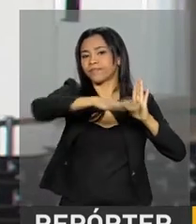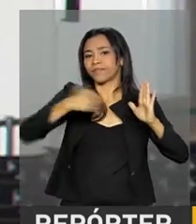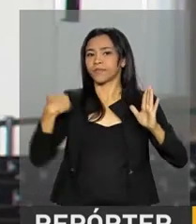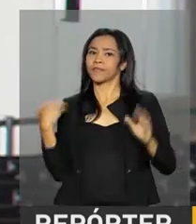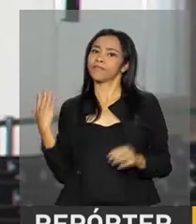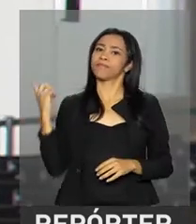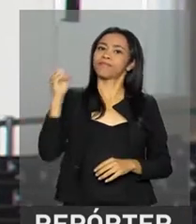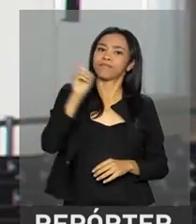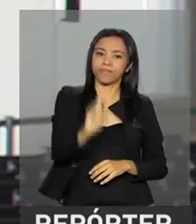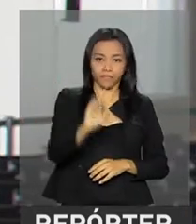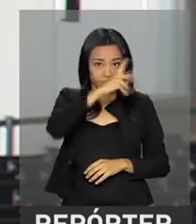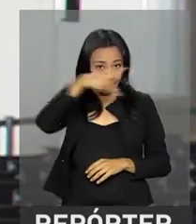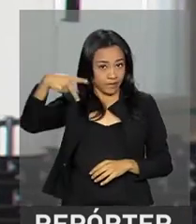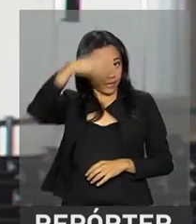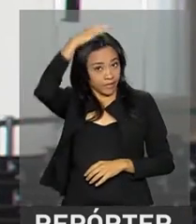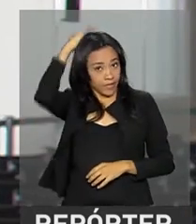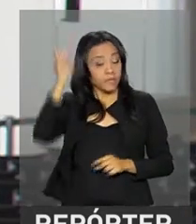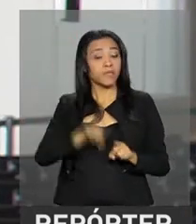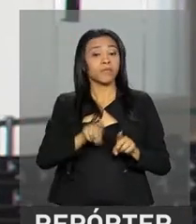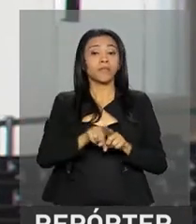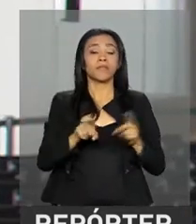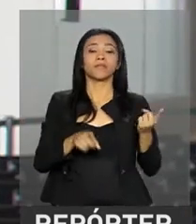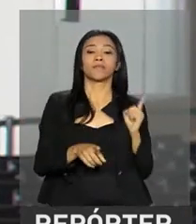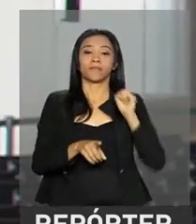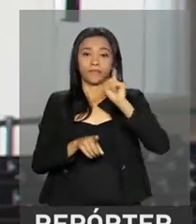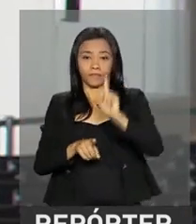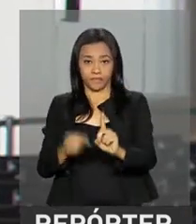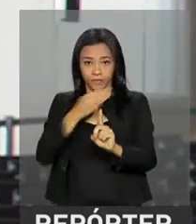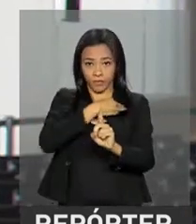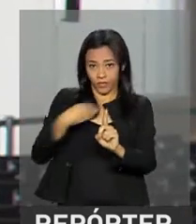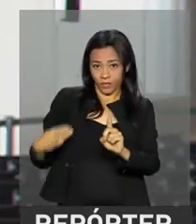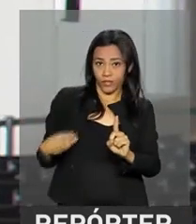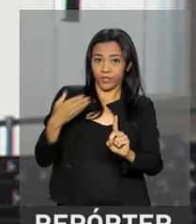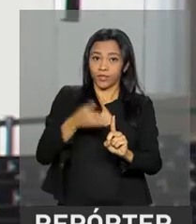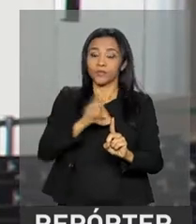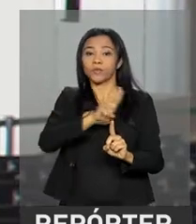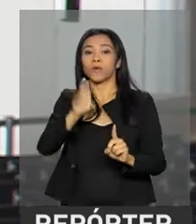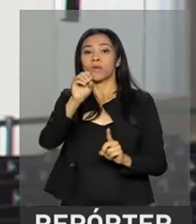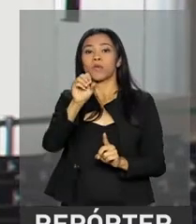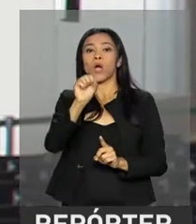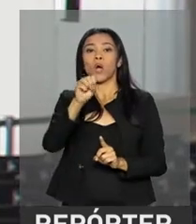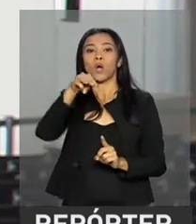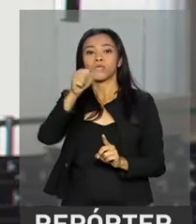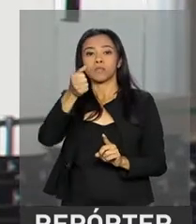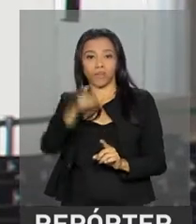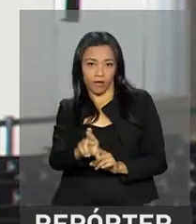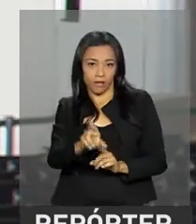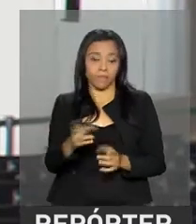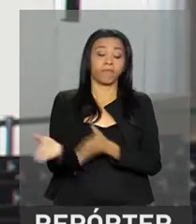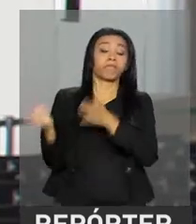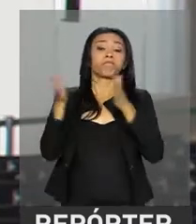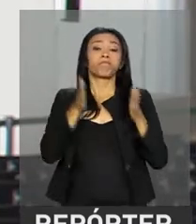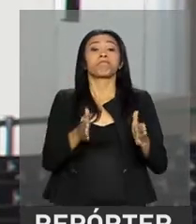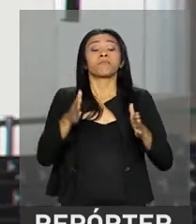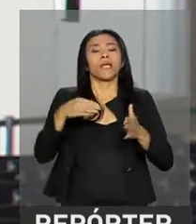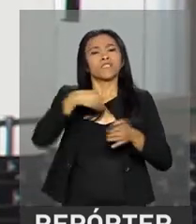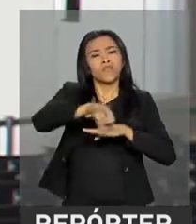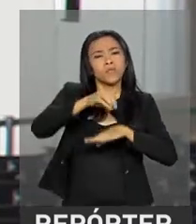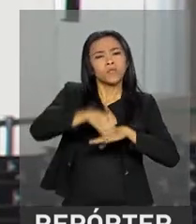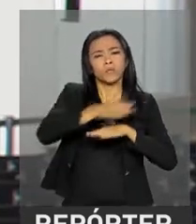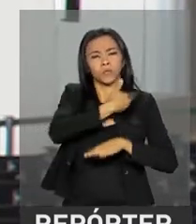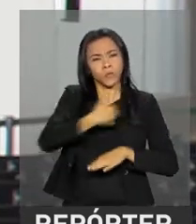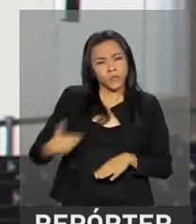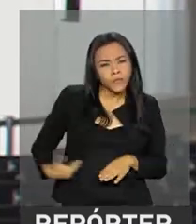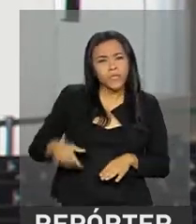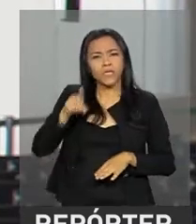michel temer e também do ministro do desenvolvimento social osmar terra segundo dados do governo o programa bolsa